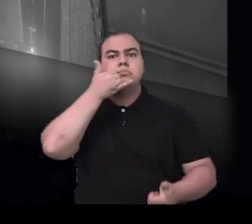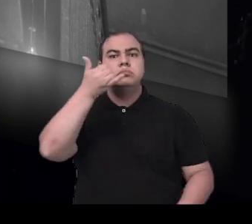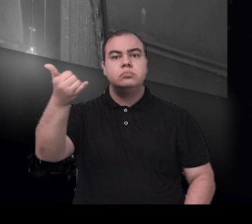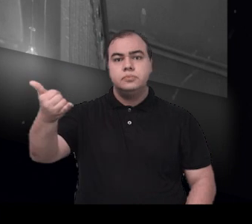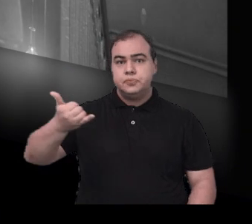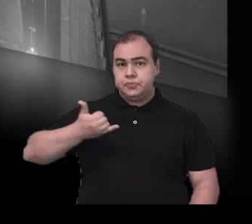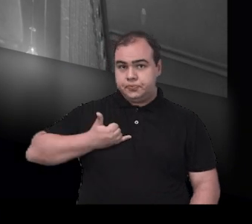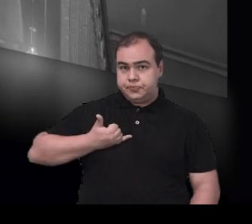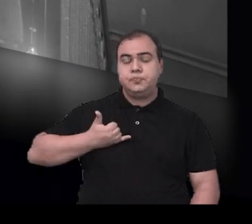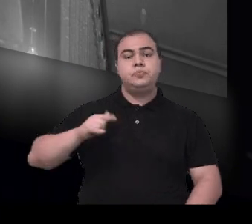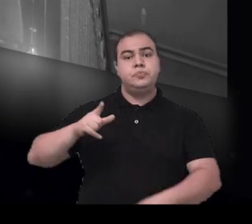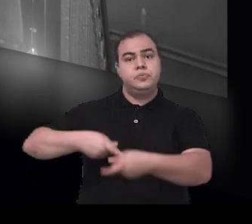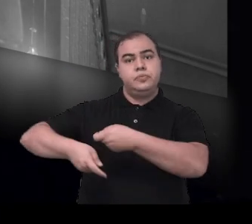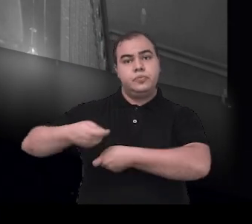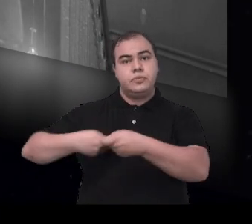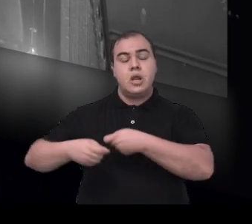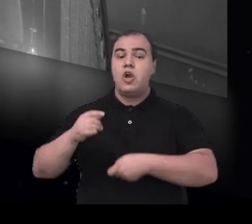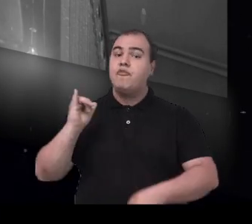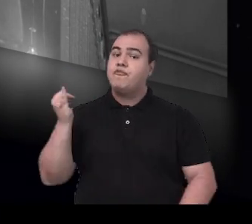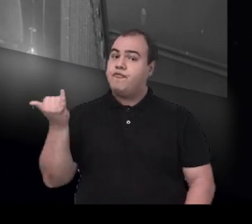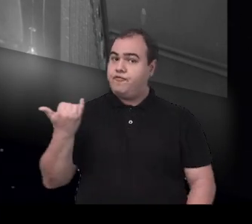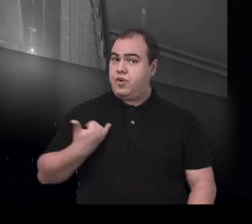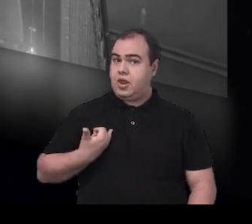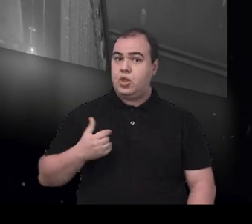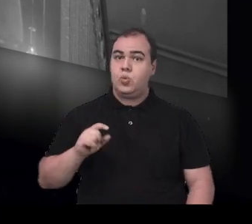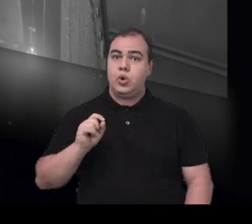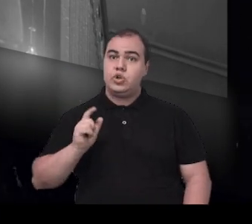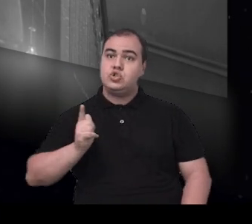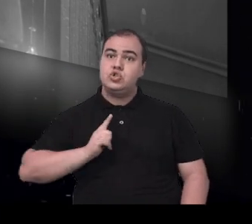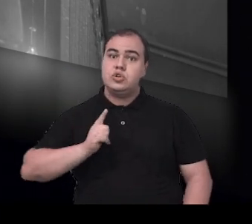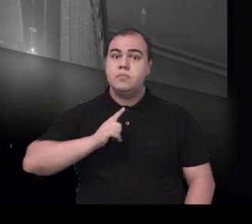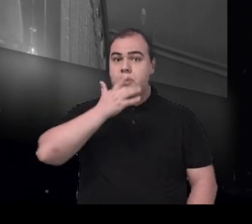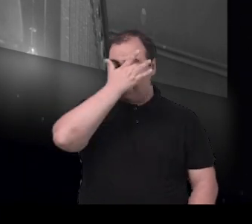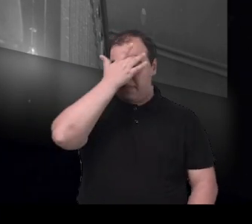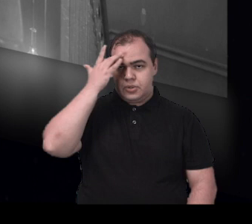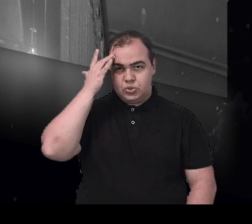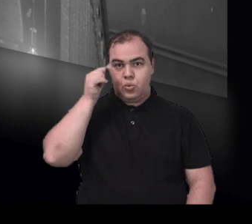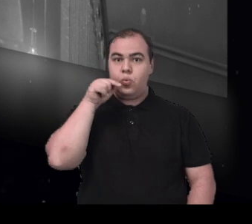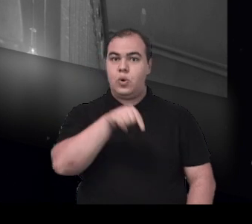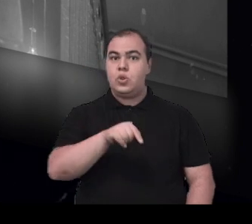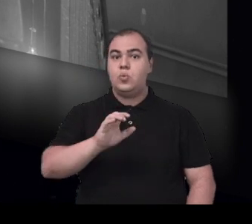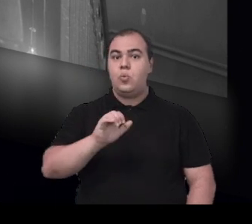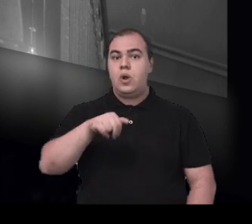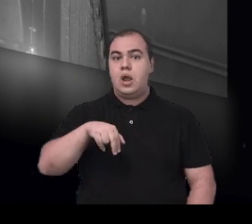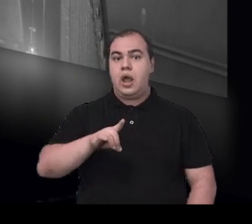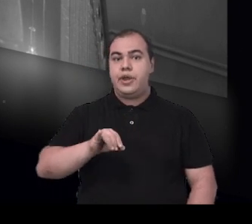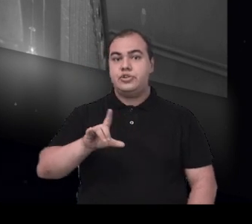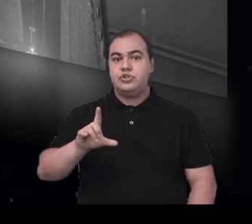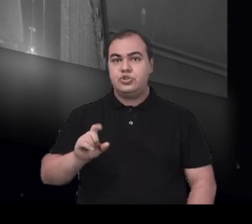uma ligação de um comerciante dizendo que tinha um usuário do Cândido